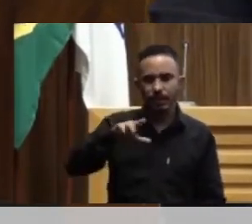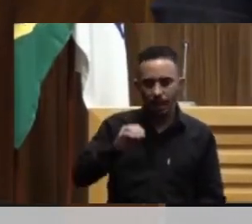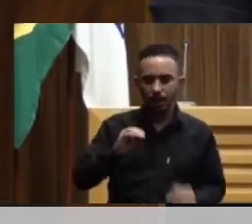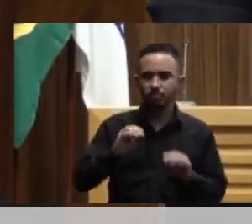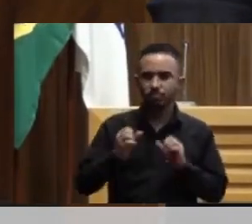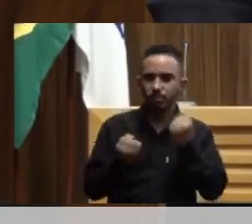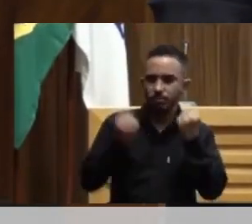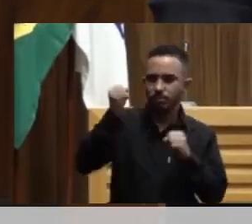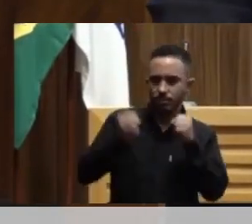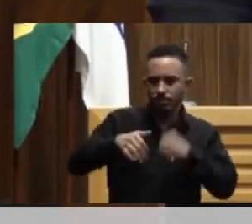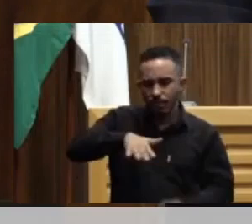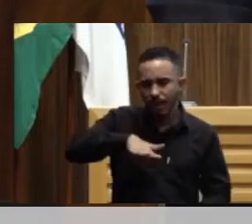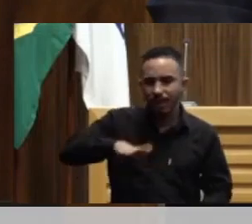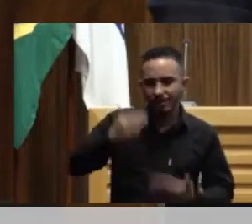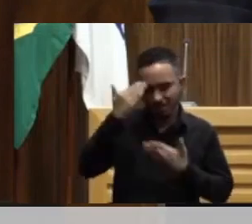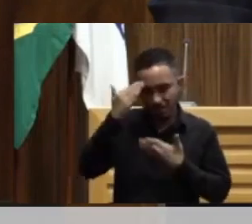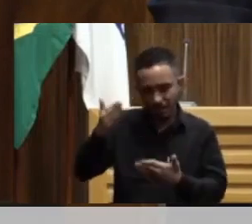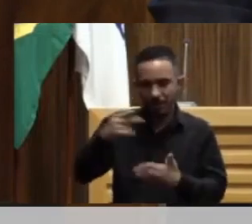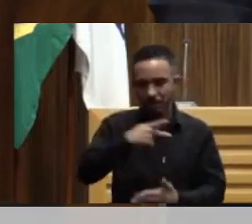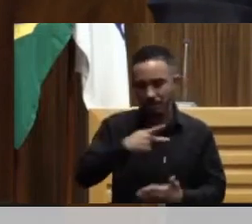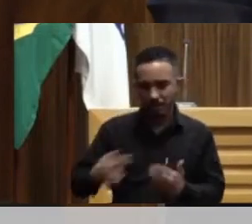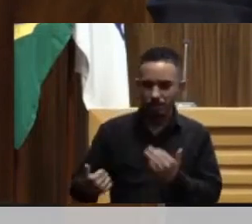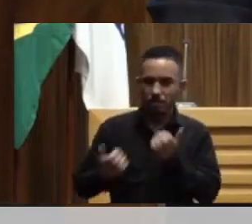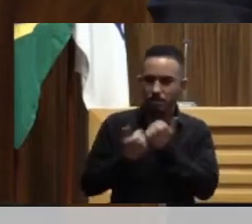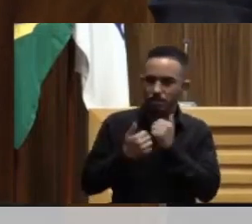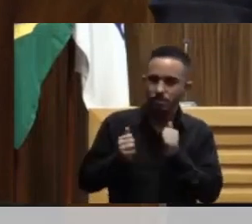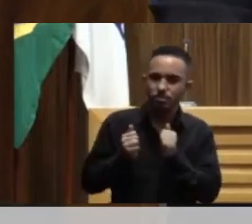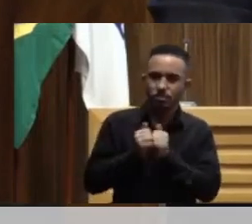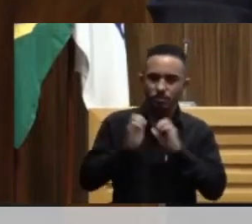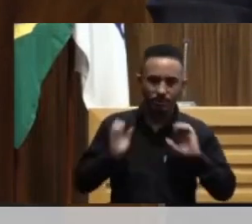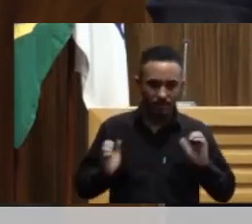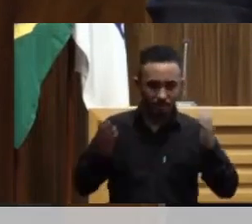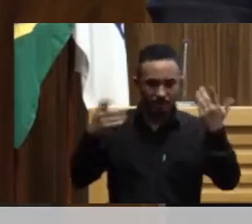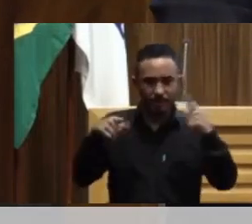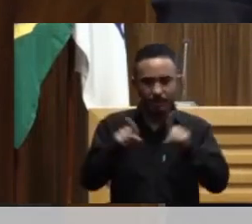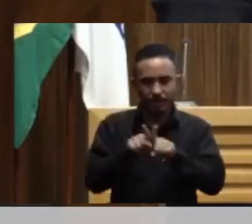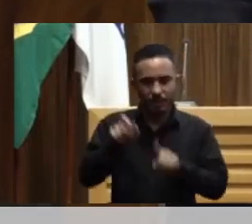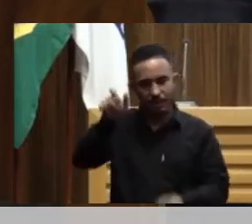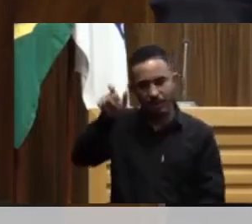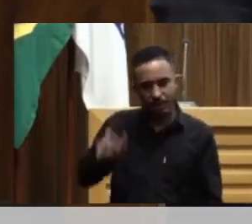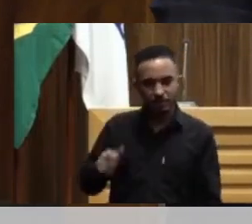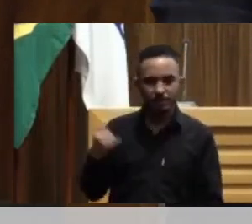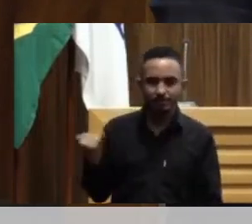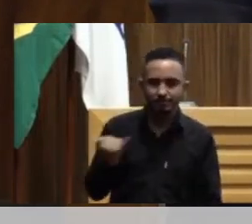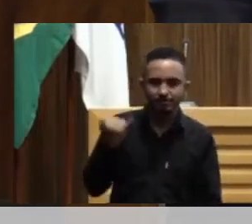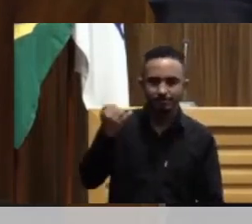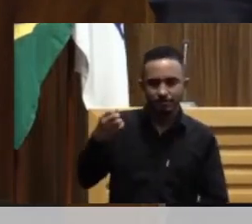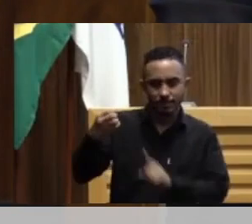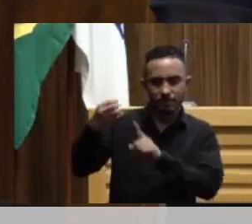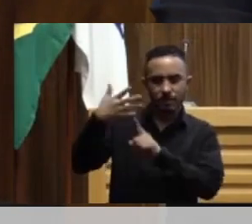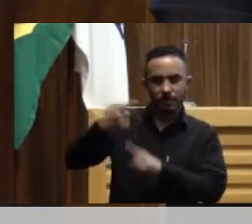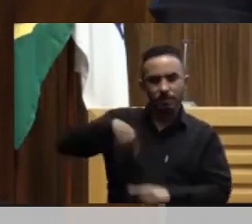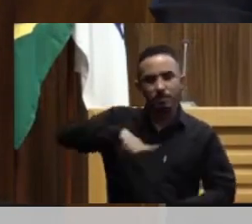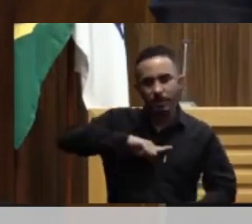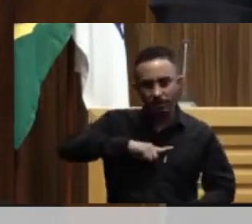obrigada, presidente, por estar conosco neste evento e por ser essa figura tão inspiradora para todos